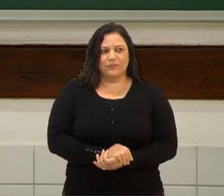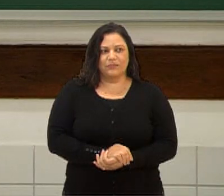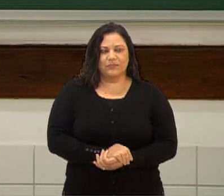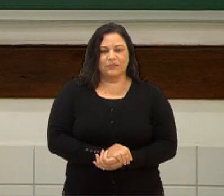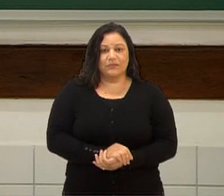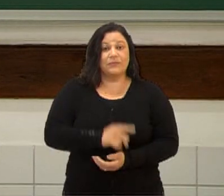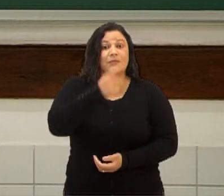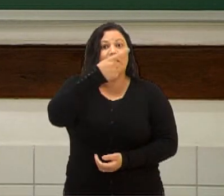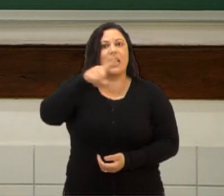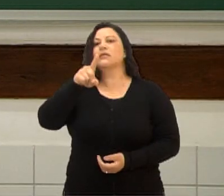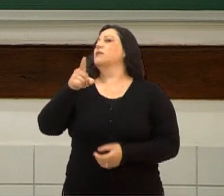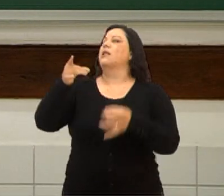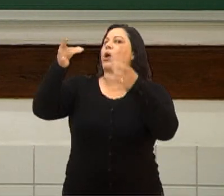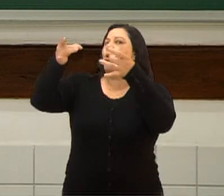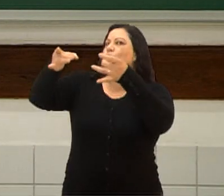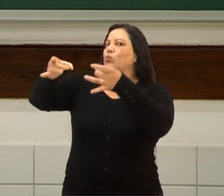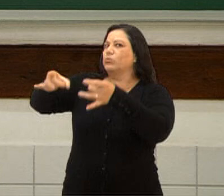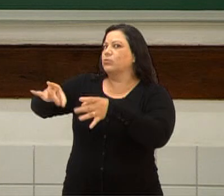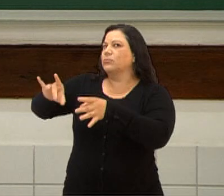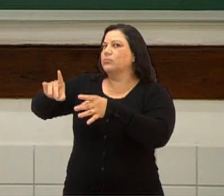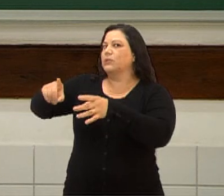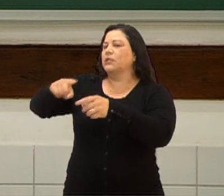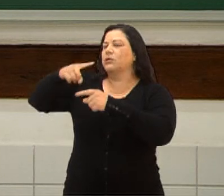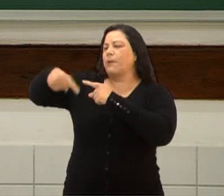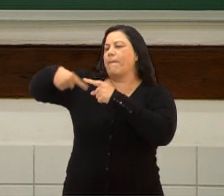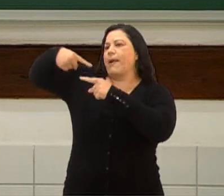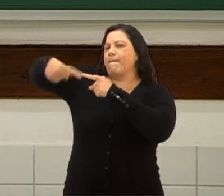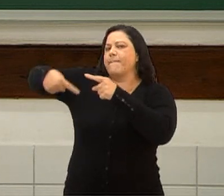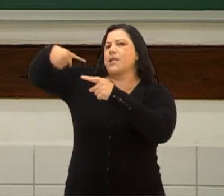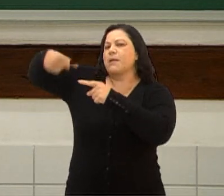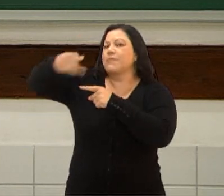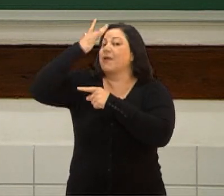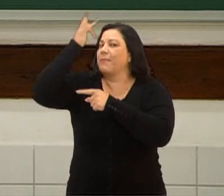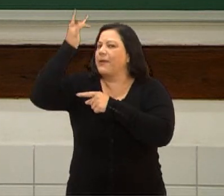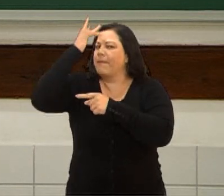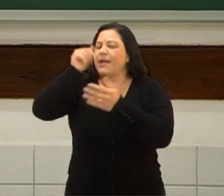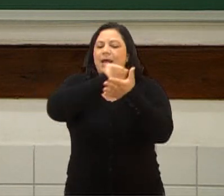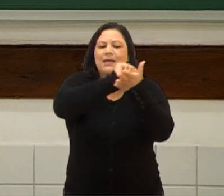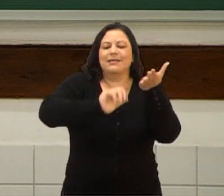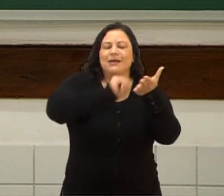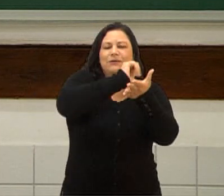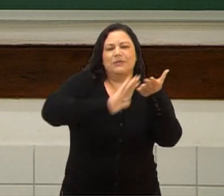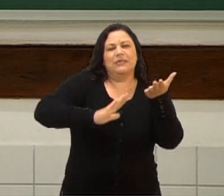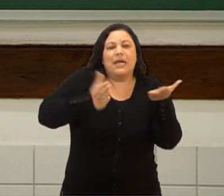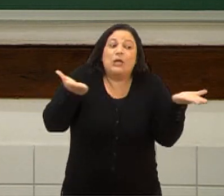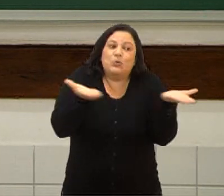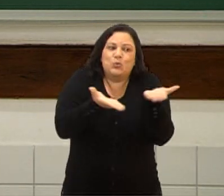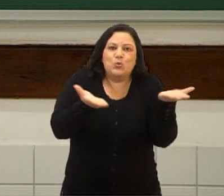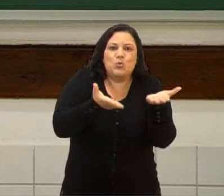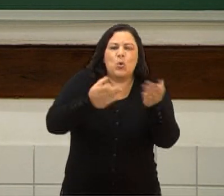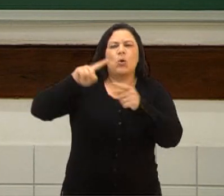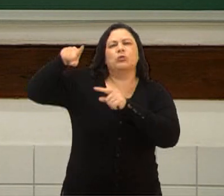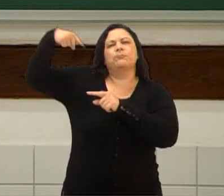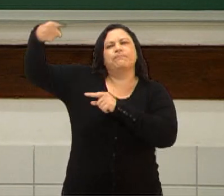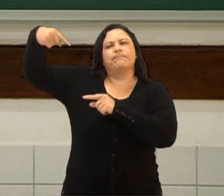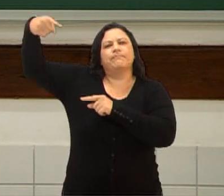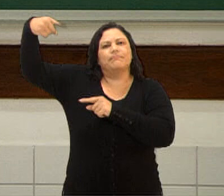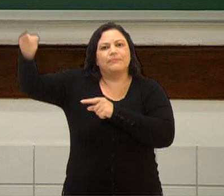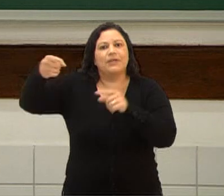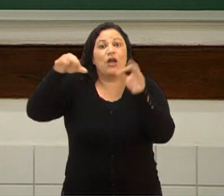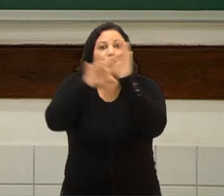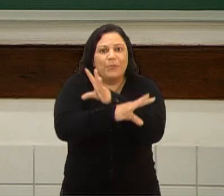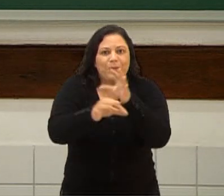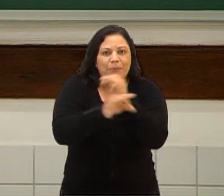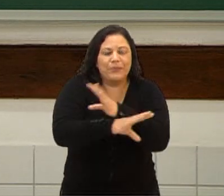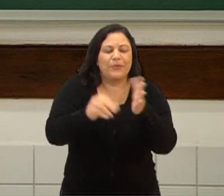Não deixe para amanhã o que você pode fazer hoje. Não deixe as atividades de hoje para fazer amanhã, não. Terminou essa aula agora? Já